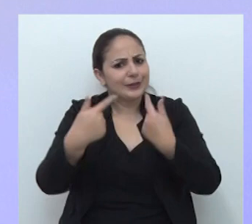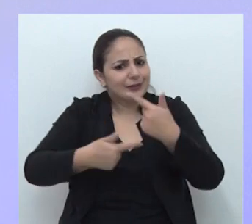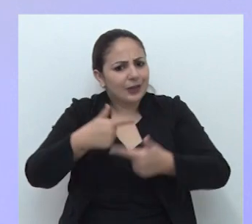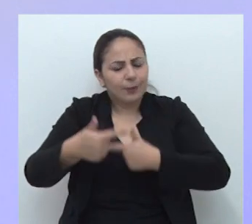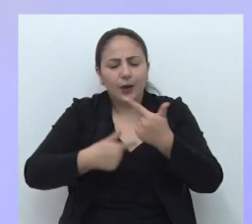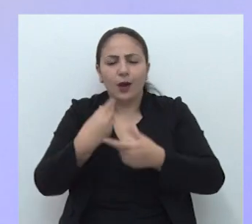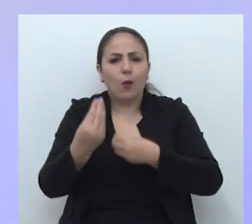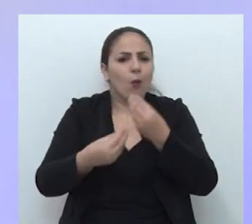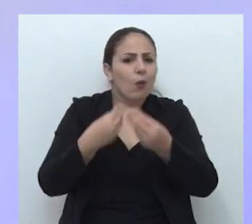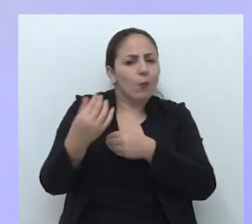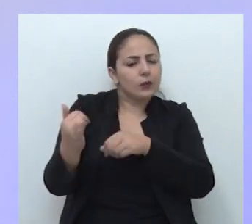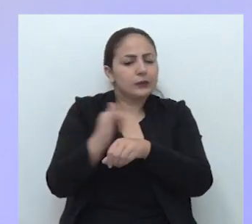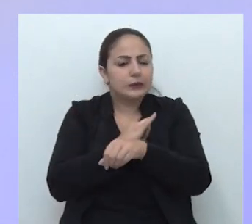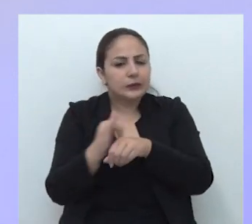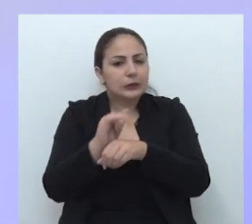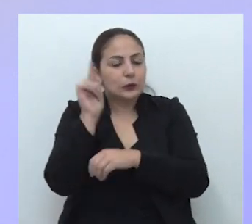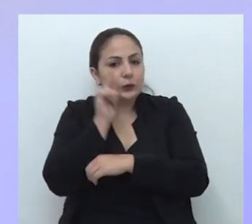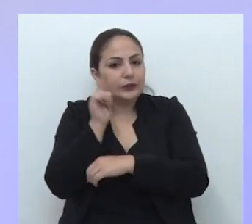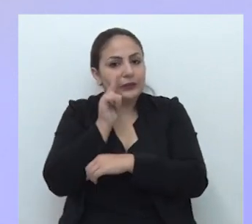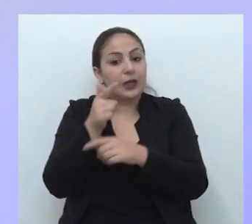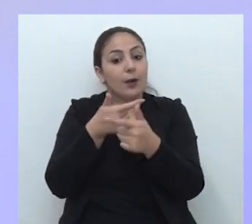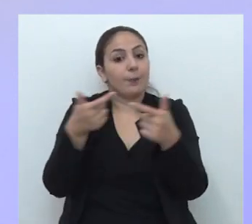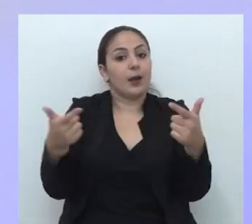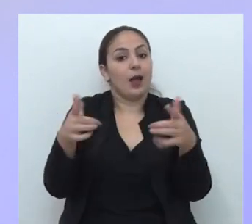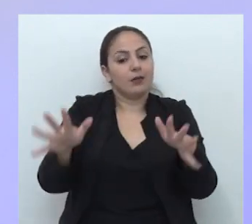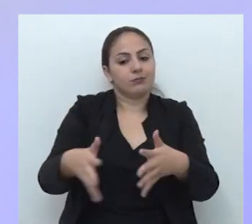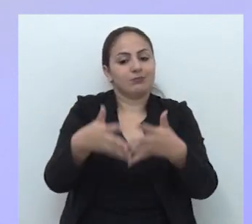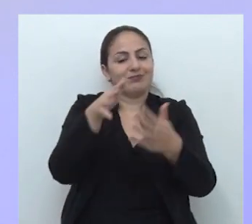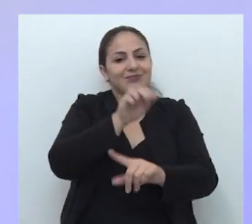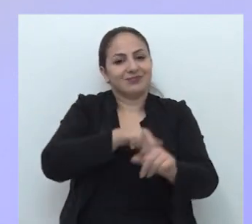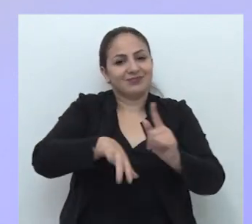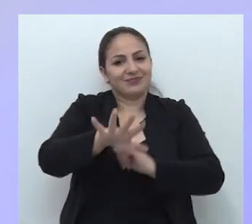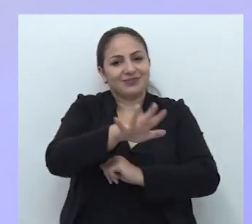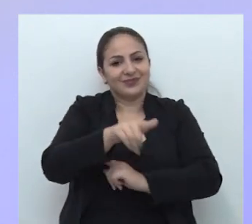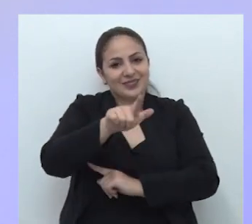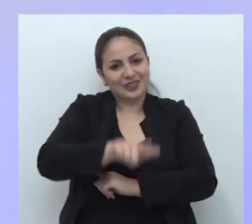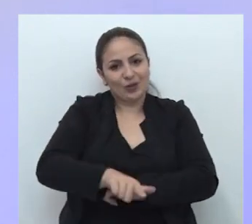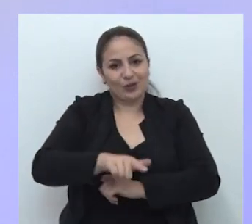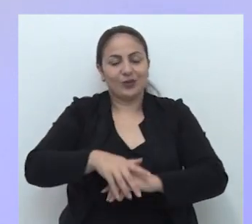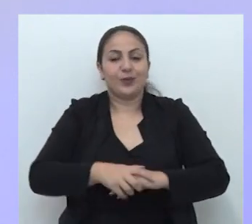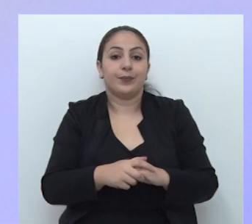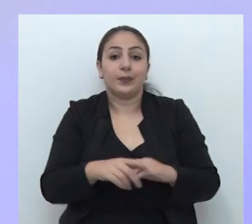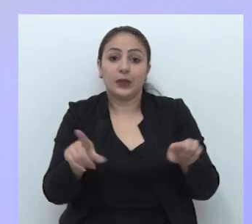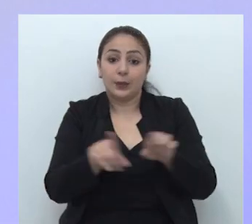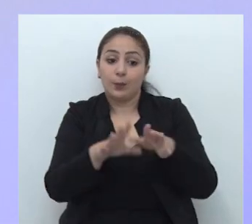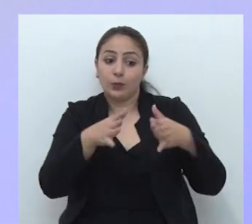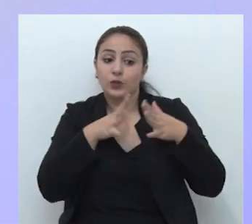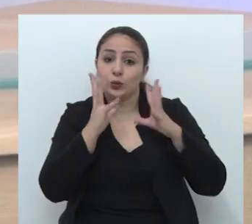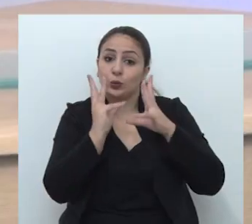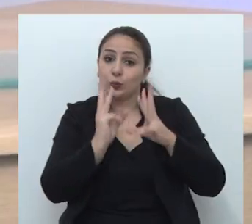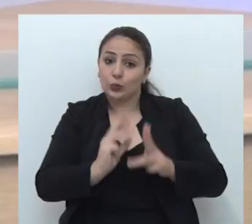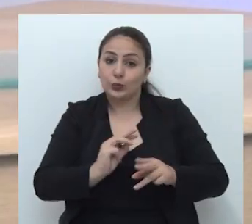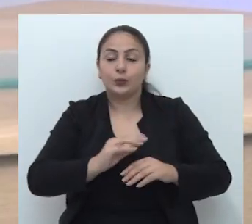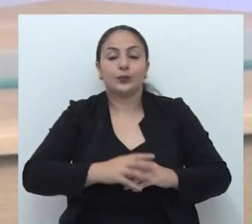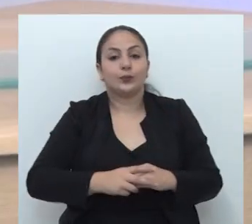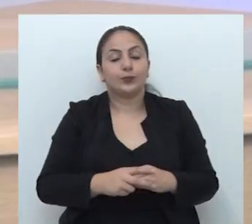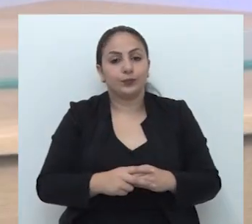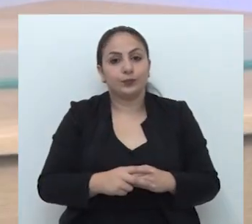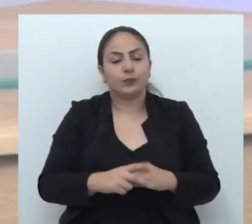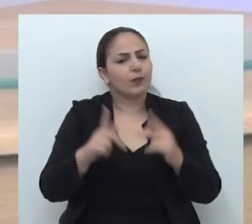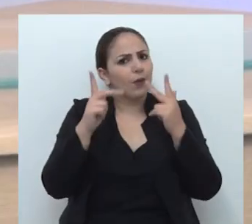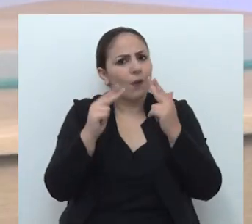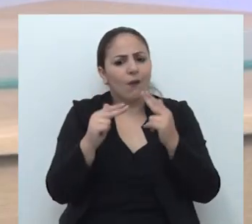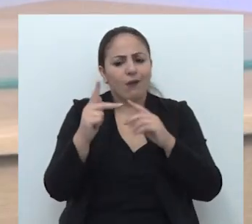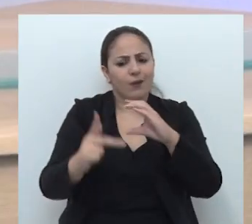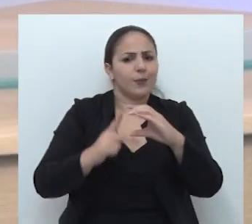trabalhar alternativas para ampliar a ressocialização e, consequentemente, a defesa de todos. Assim,